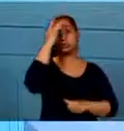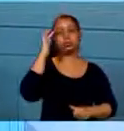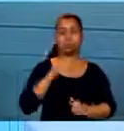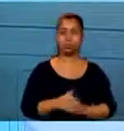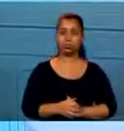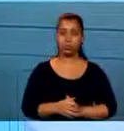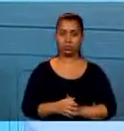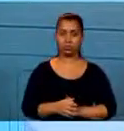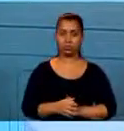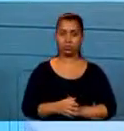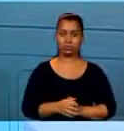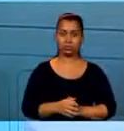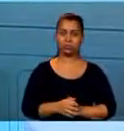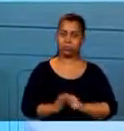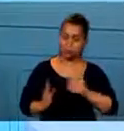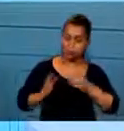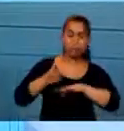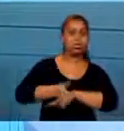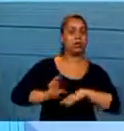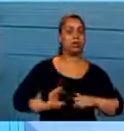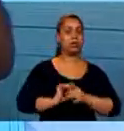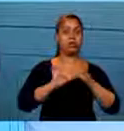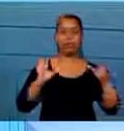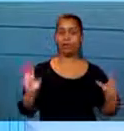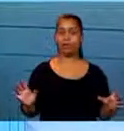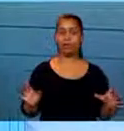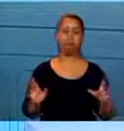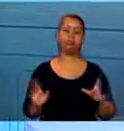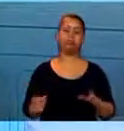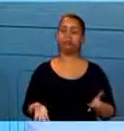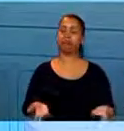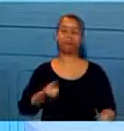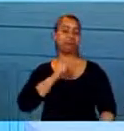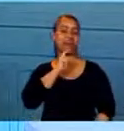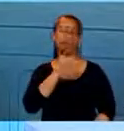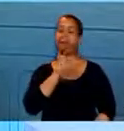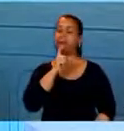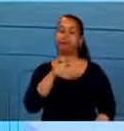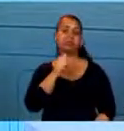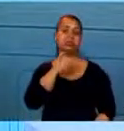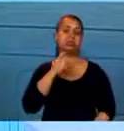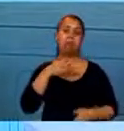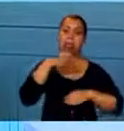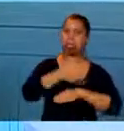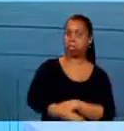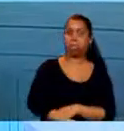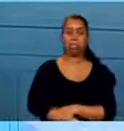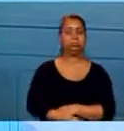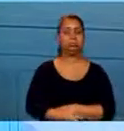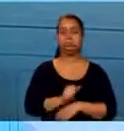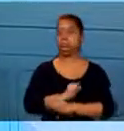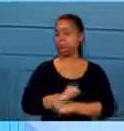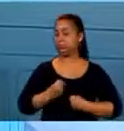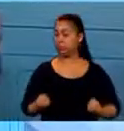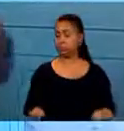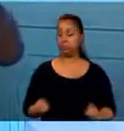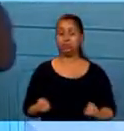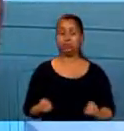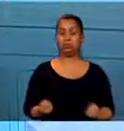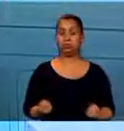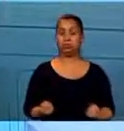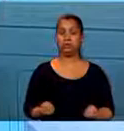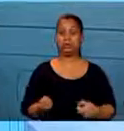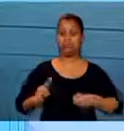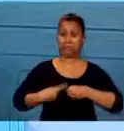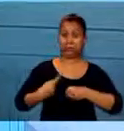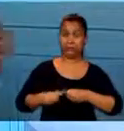Deveria permitir que o povo entre. Ninguém consegue entrar num loteamento fechado. O que